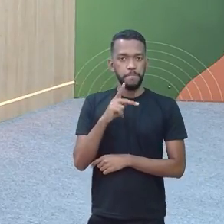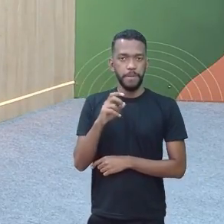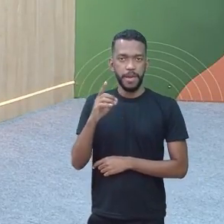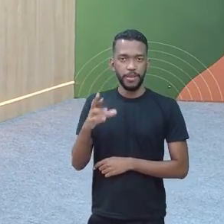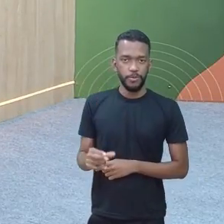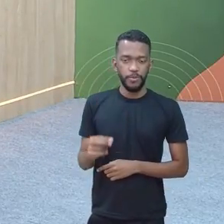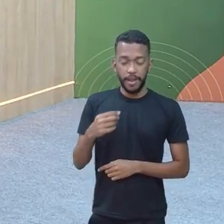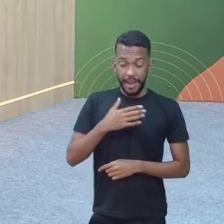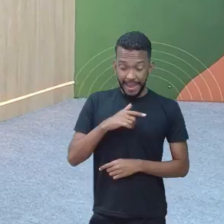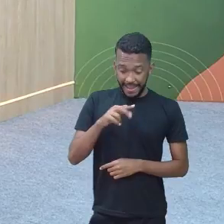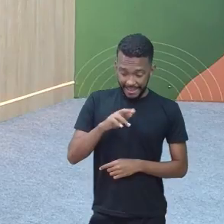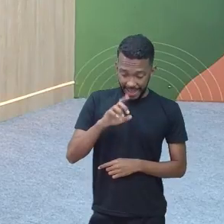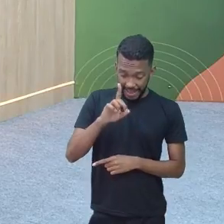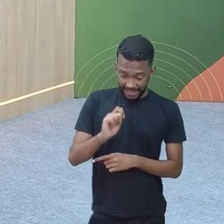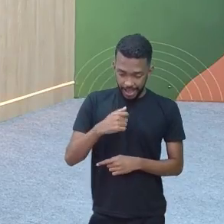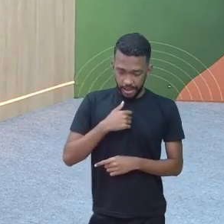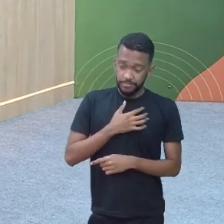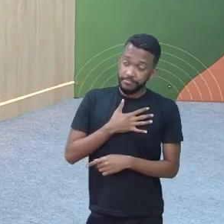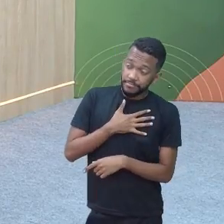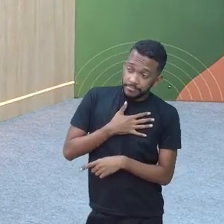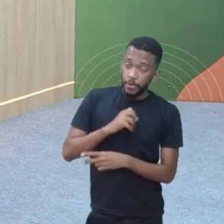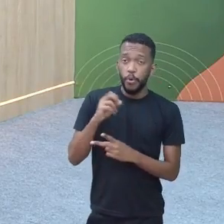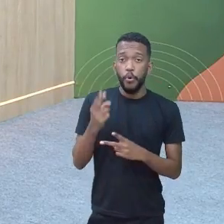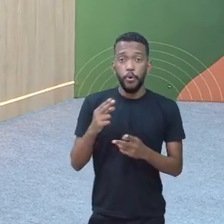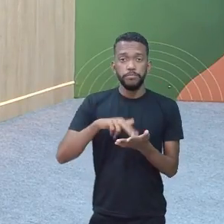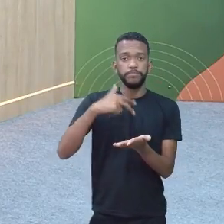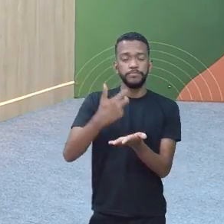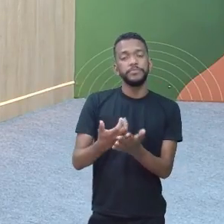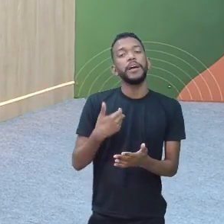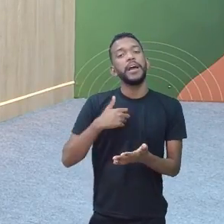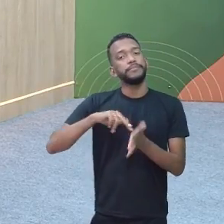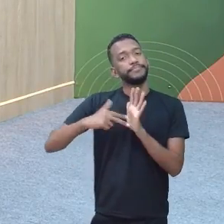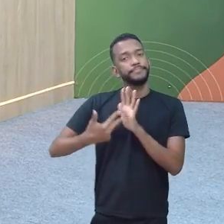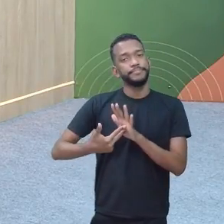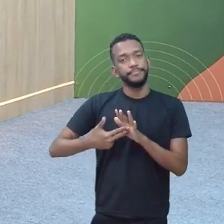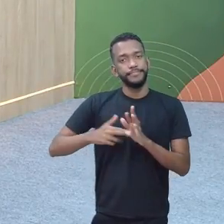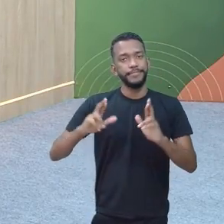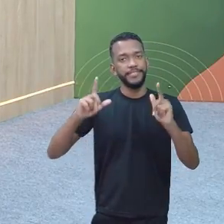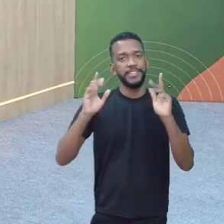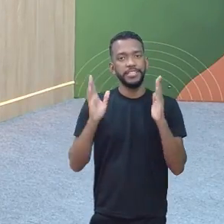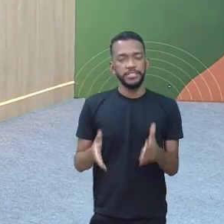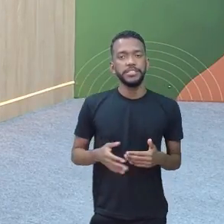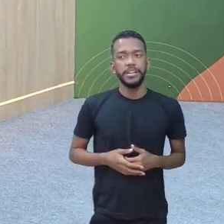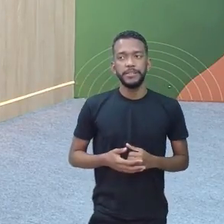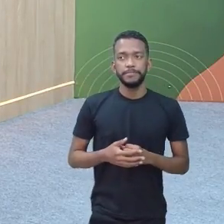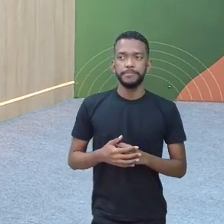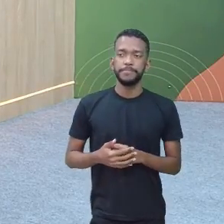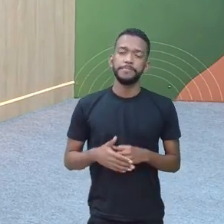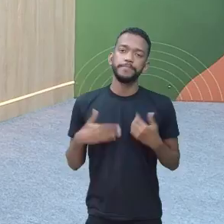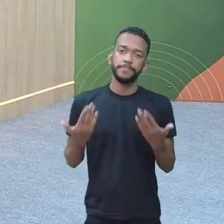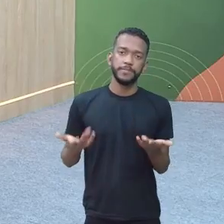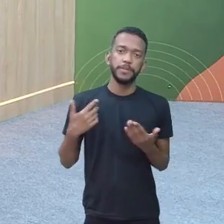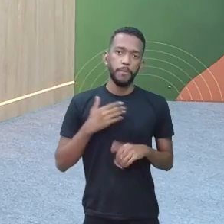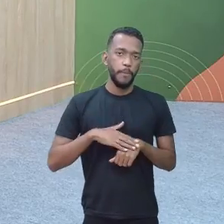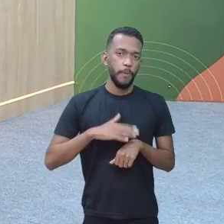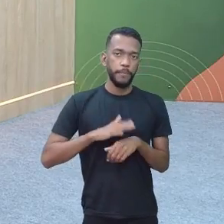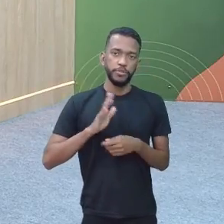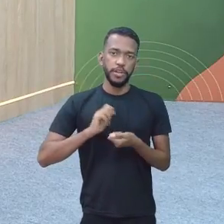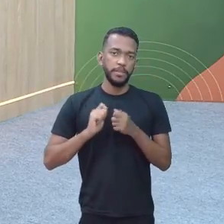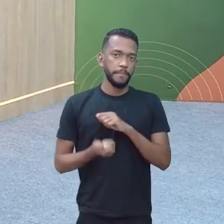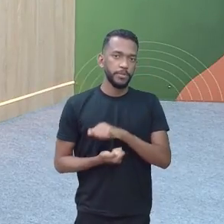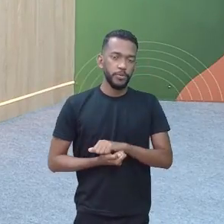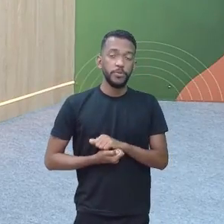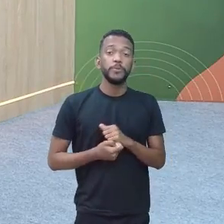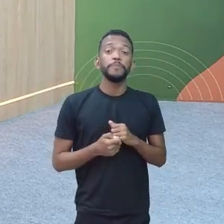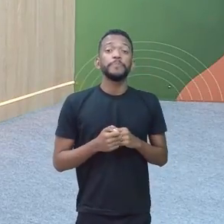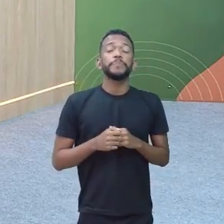Pedro. Então, essa palavra, ela adquire um valor semântico diferente. Então, em algum momento ela foi adaptada. O